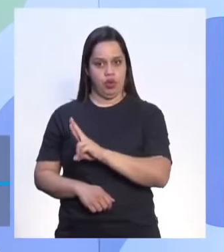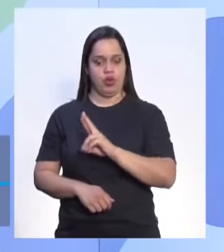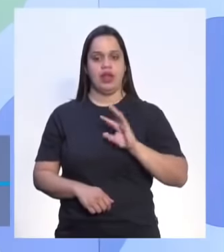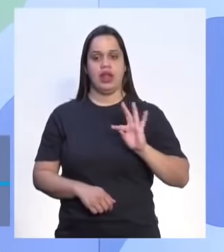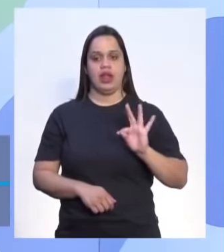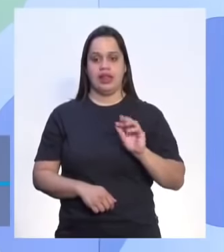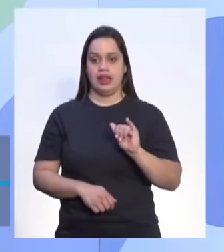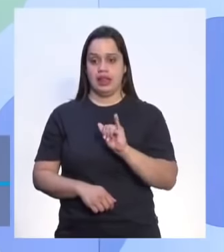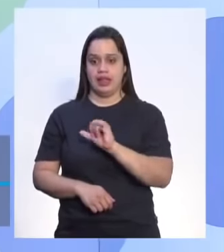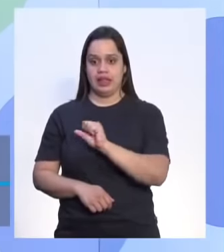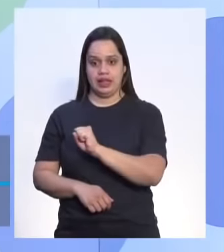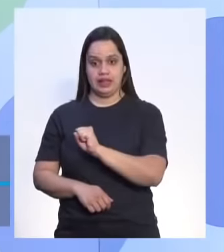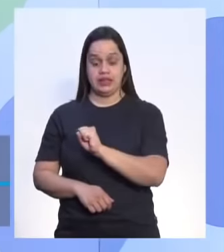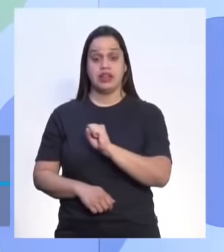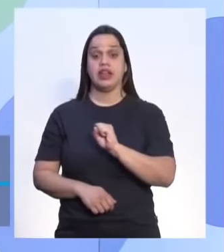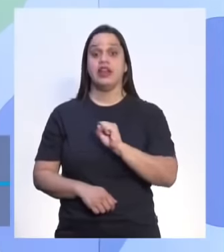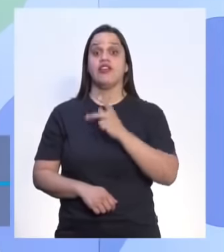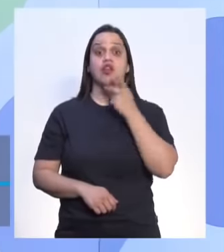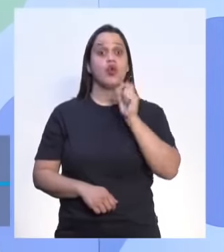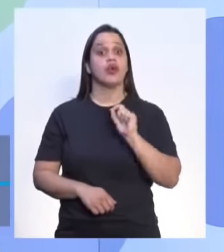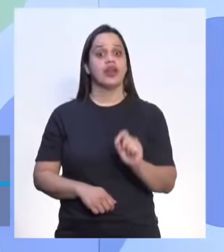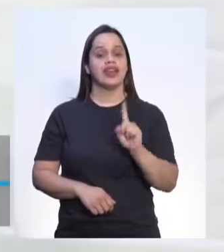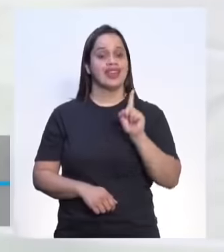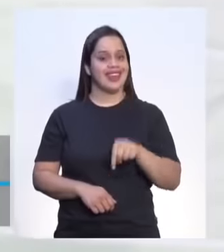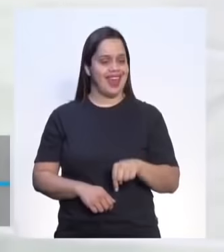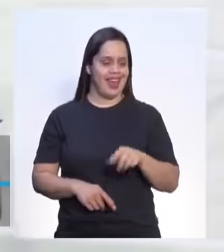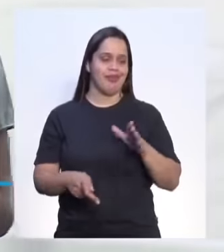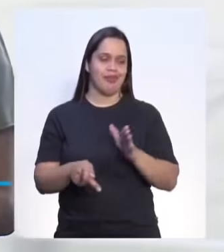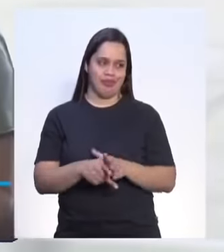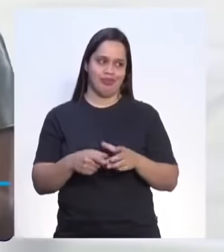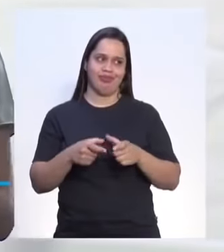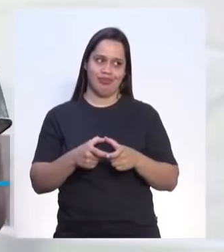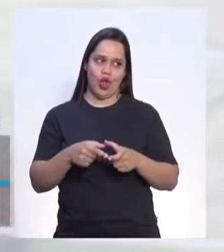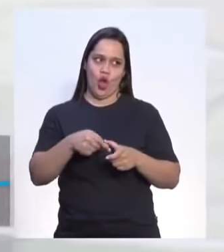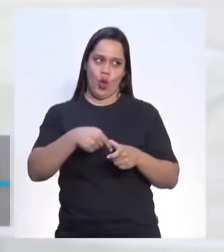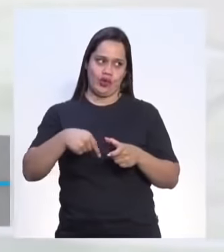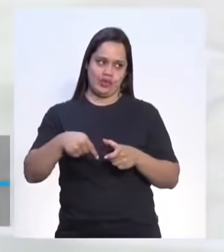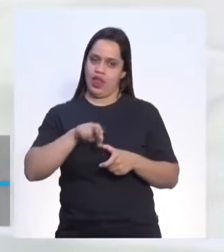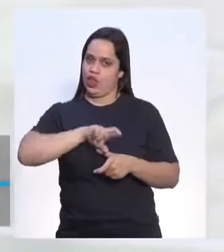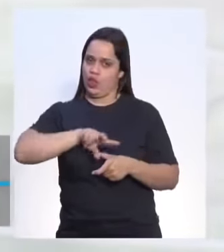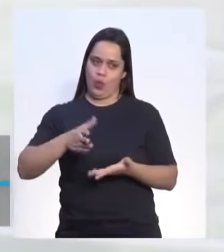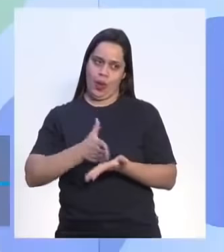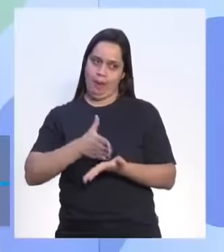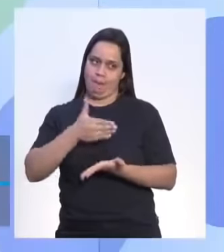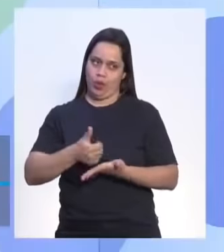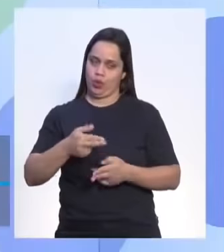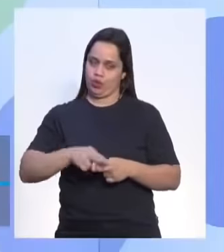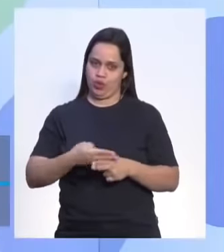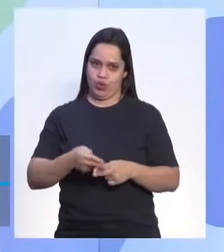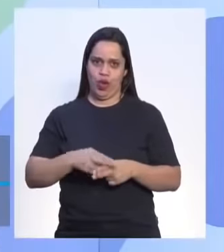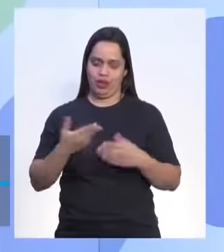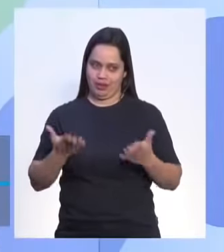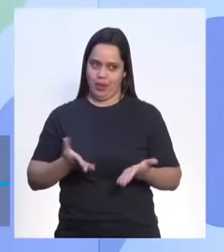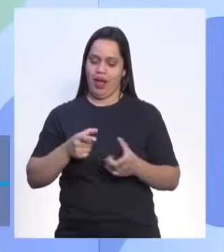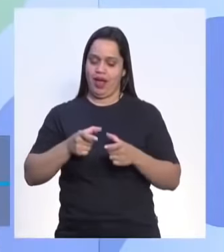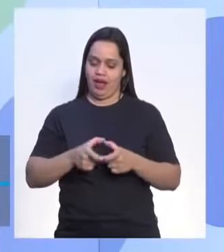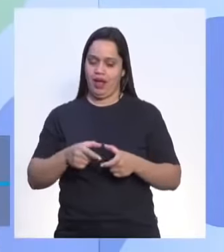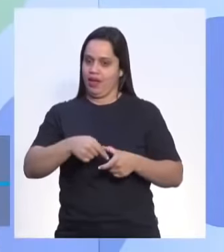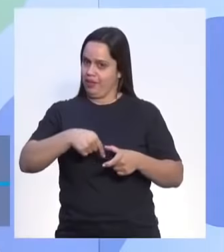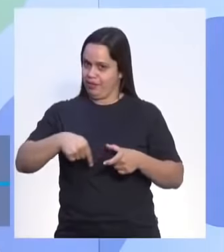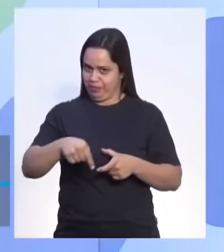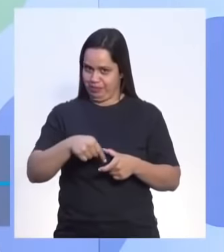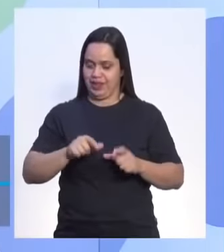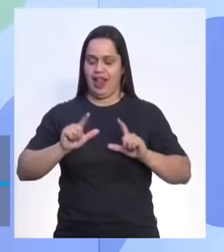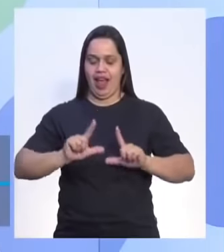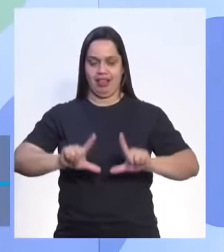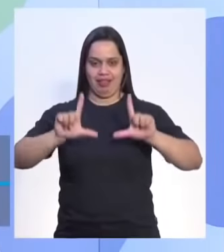muitos colocando, que é rosquinha, tá? Então, é Beleza. Uma rosquinha ali, que nós representamos aquela